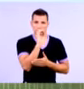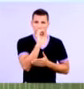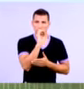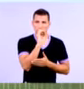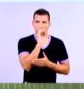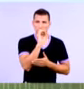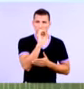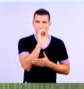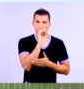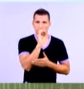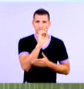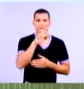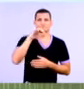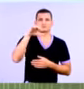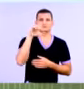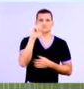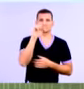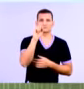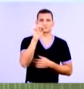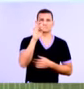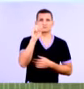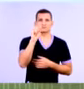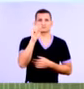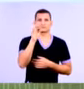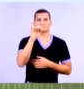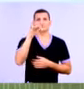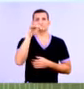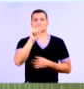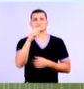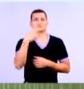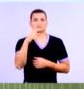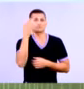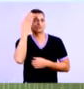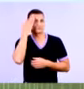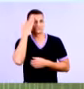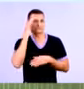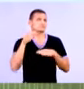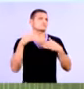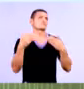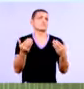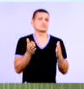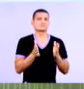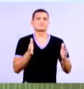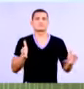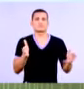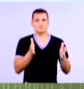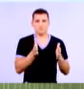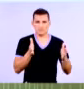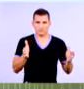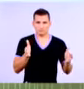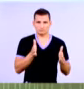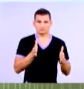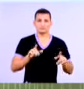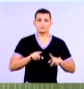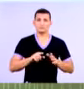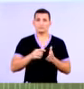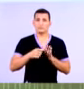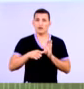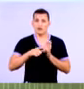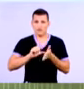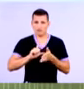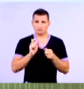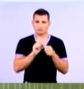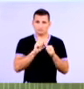A alocação estática, você tem que dizer previamente qual é o tamanho. Então, antes de eu fazer meu programa, eu tenho que estabelecer, olha, o